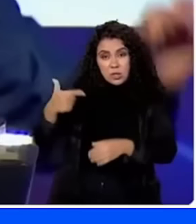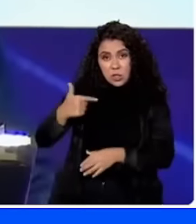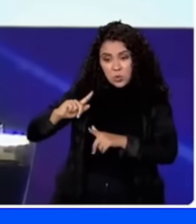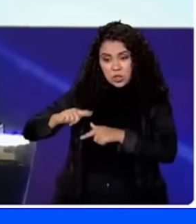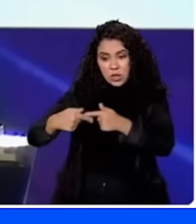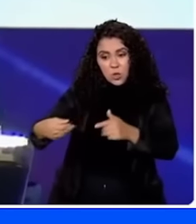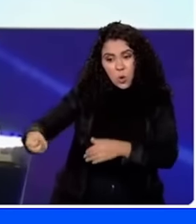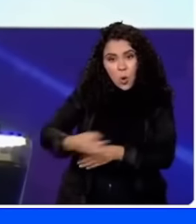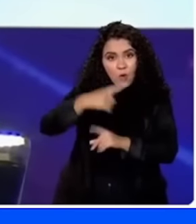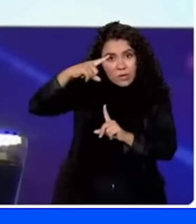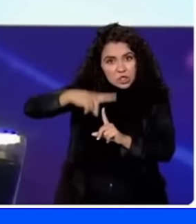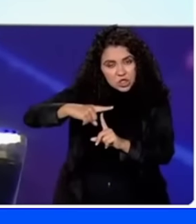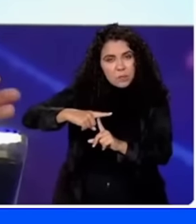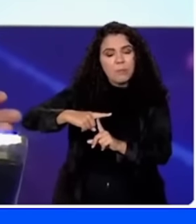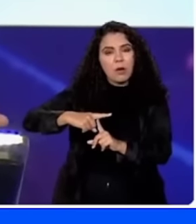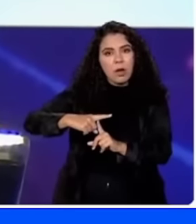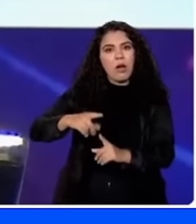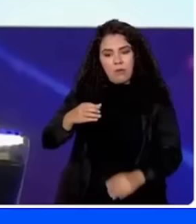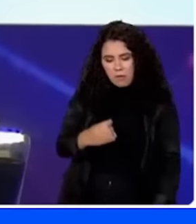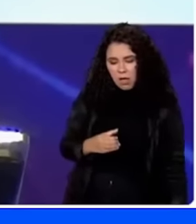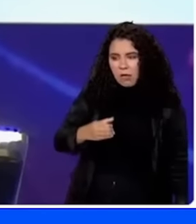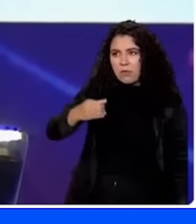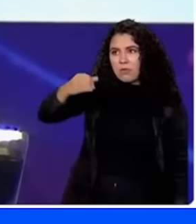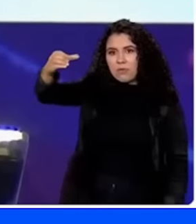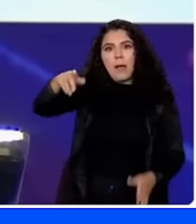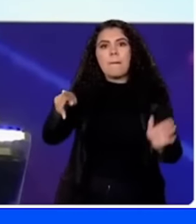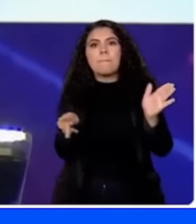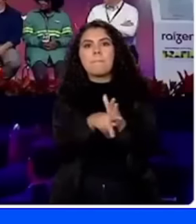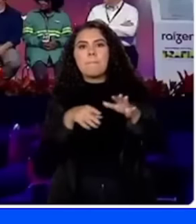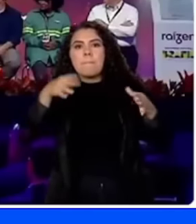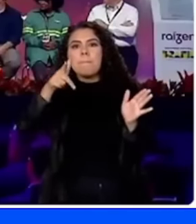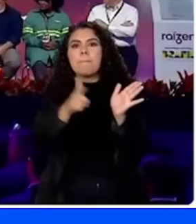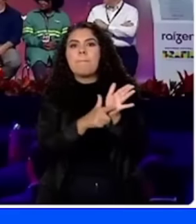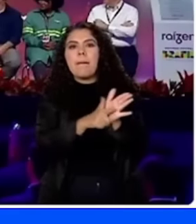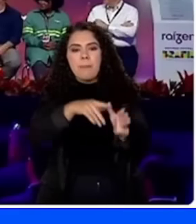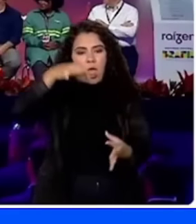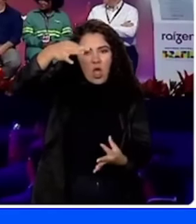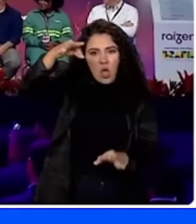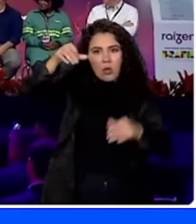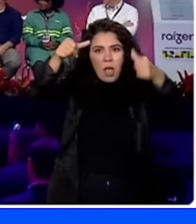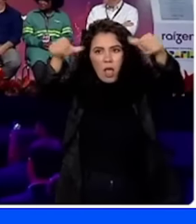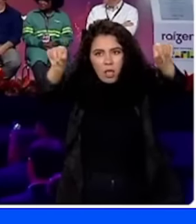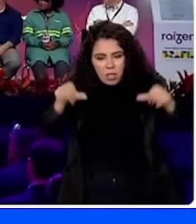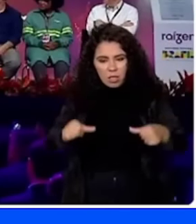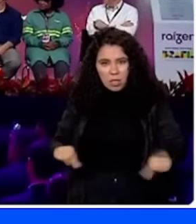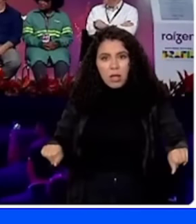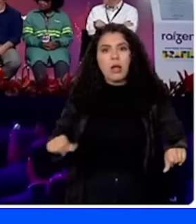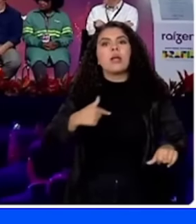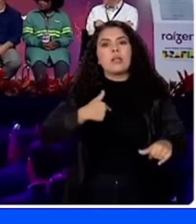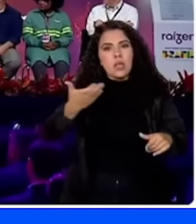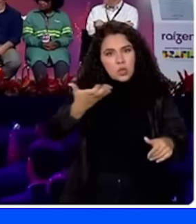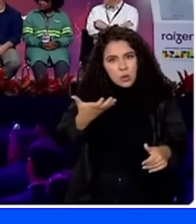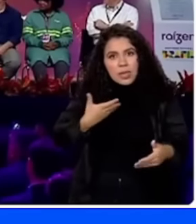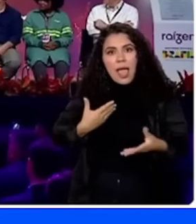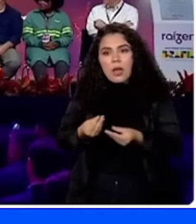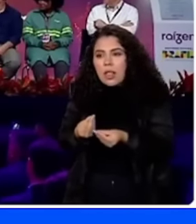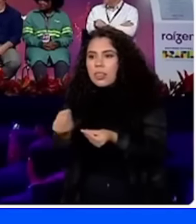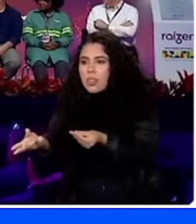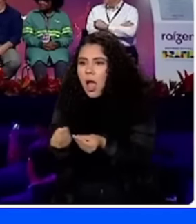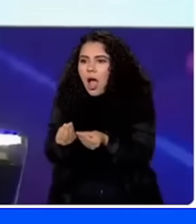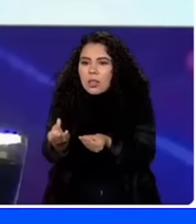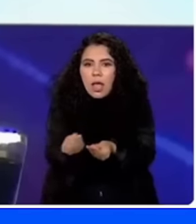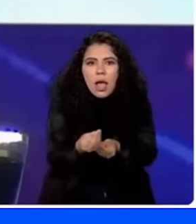de transformação. Vamos levar um folder, de preferência em inglês, que eu quero entregar para cada um, para